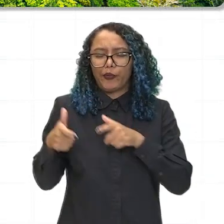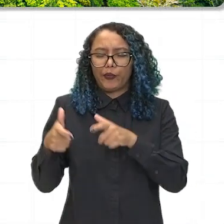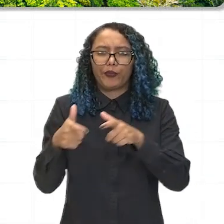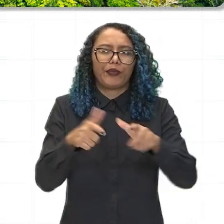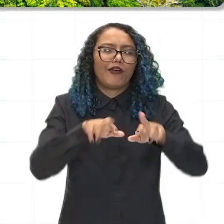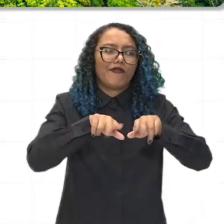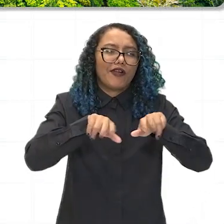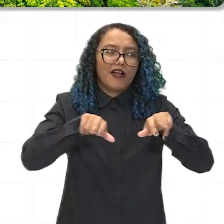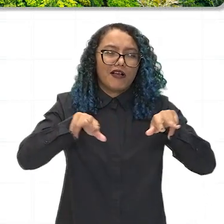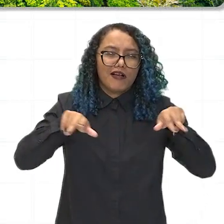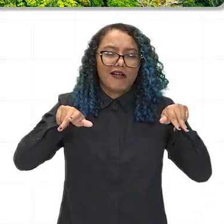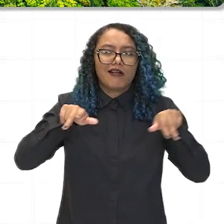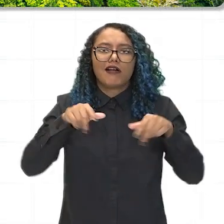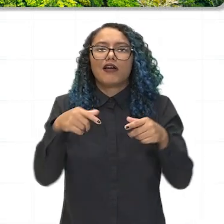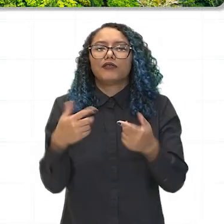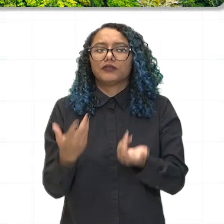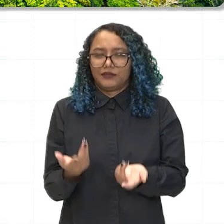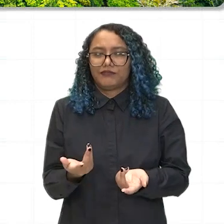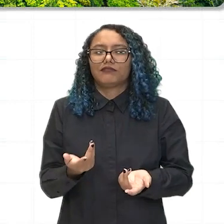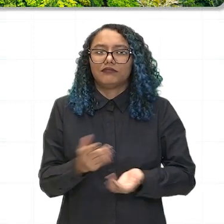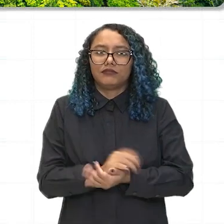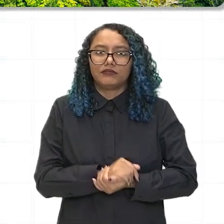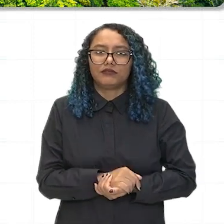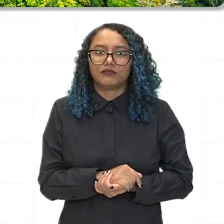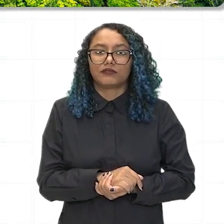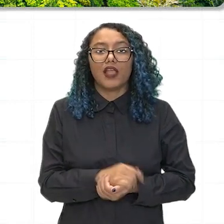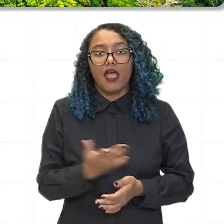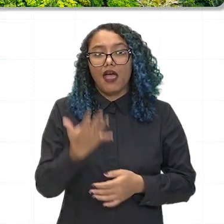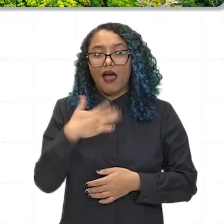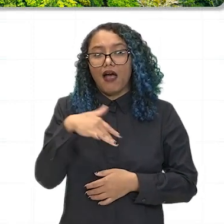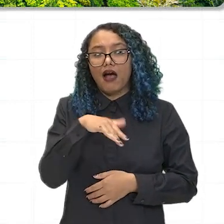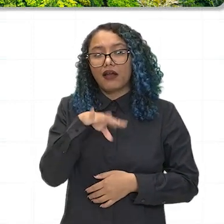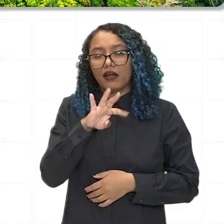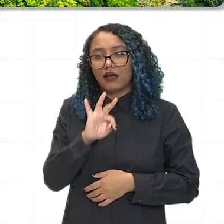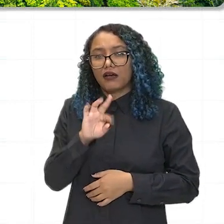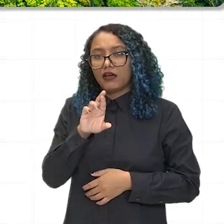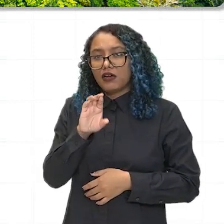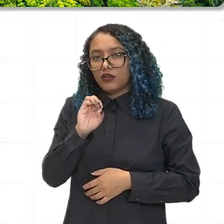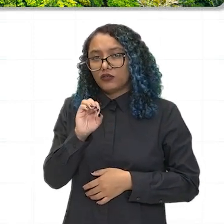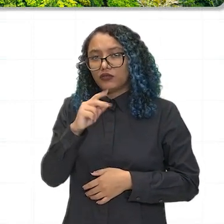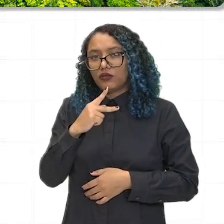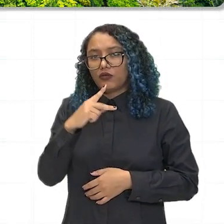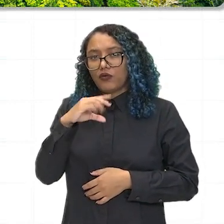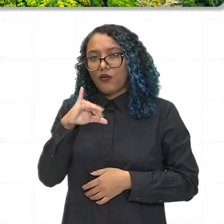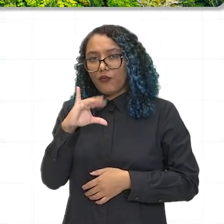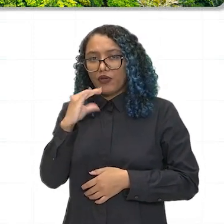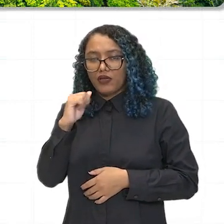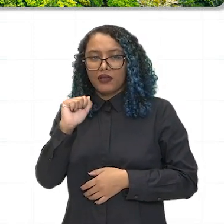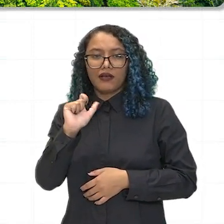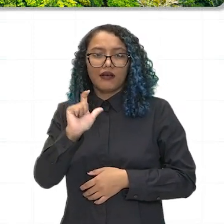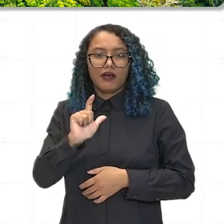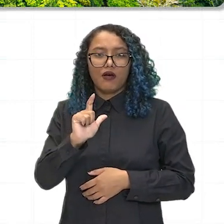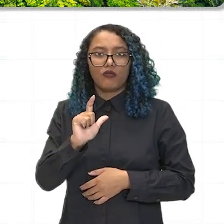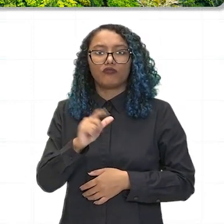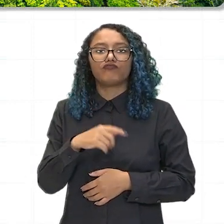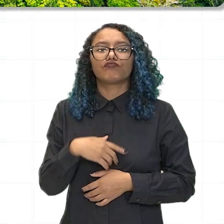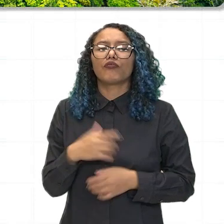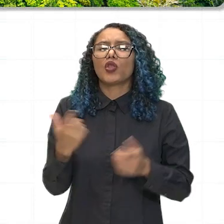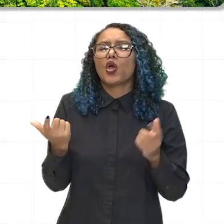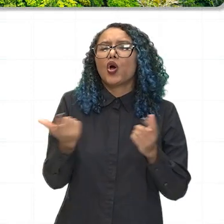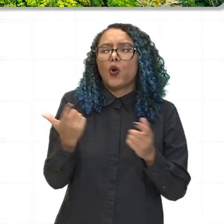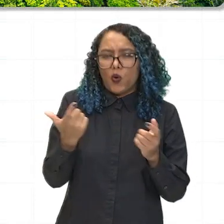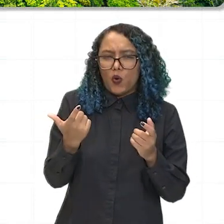né, que nós temos. Então, nós estamos aí numa zona tropical, tá? Localizada entre os trópicos